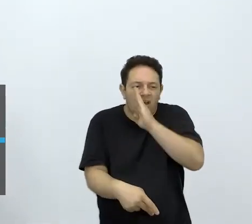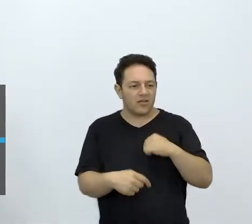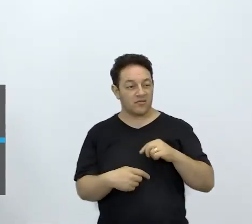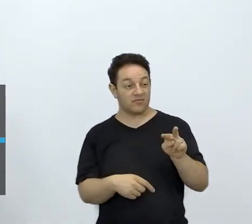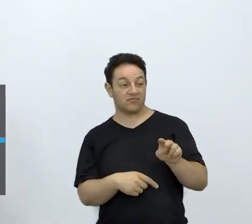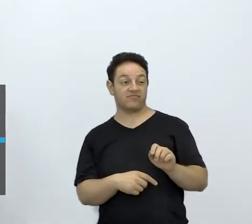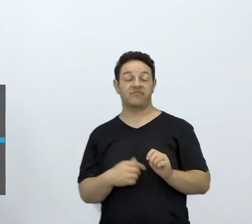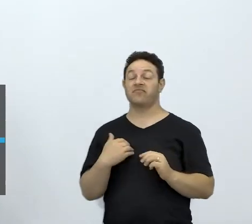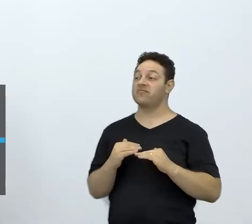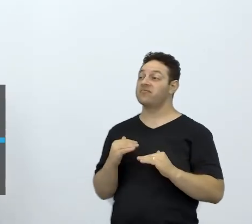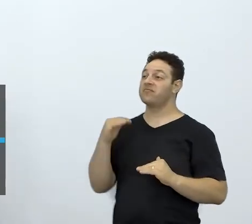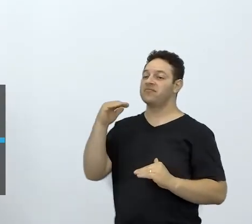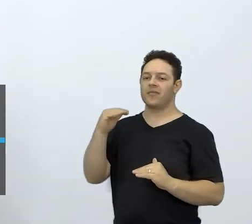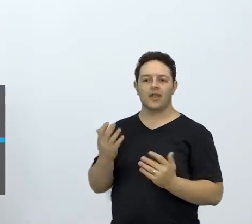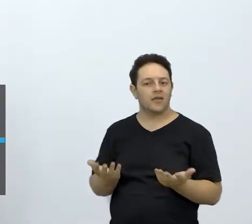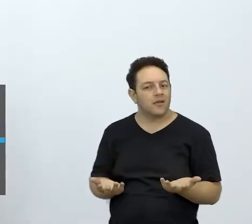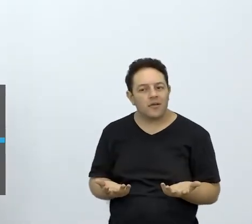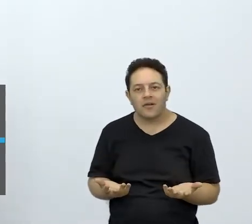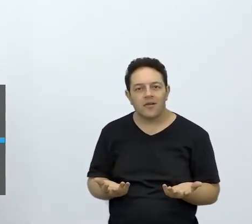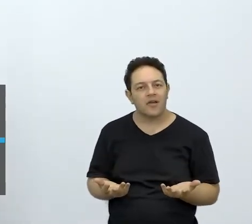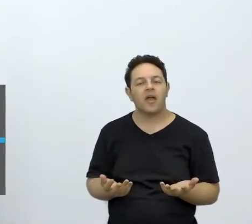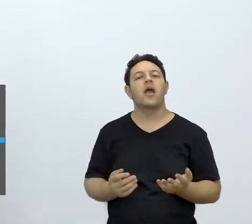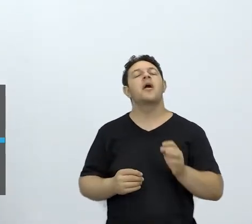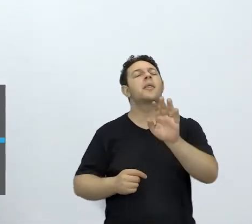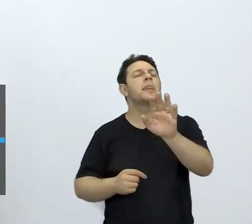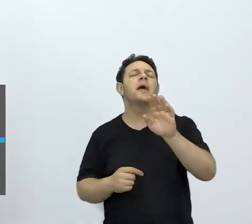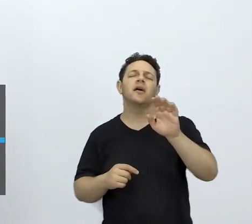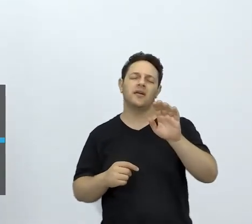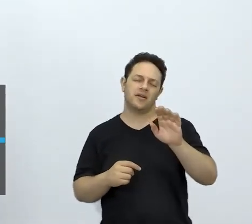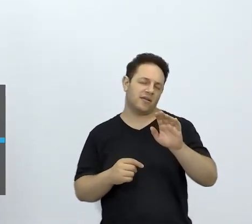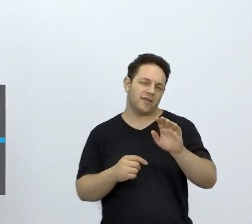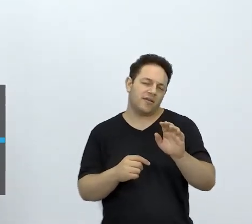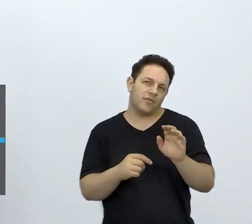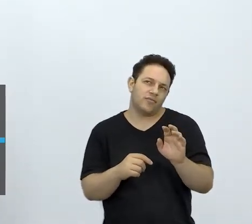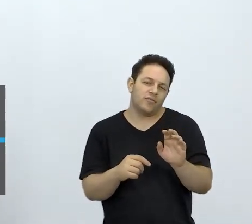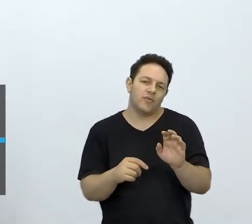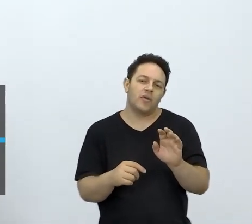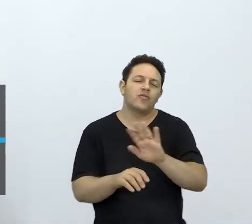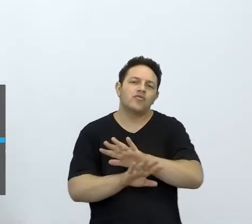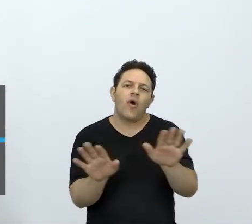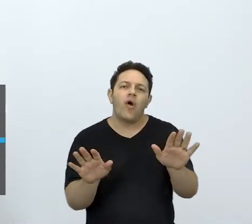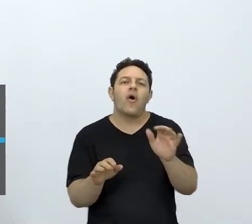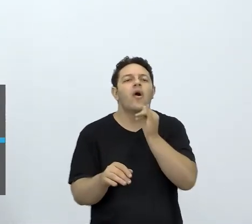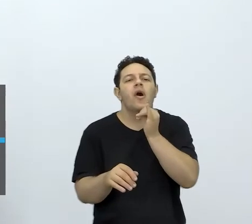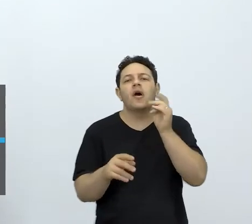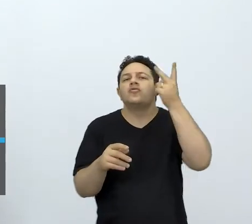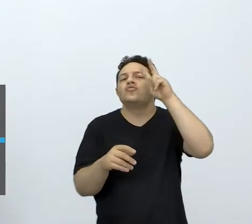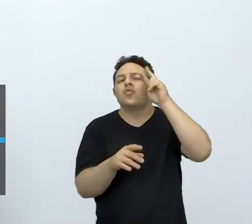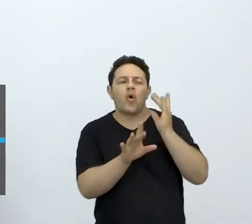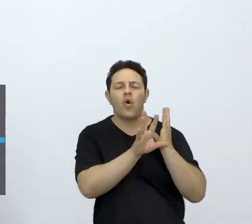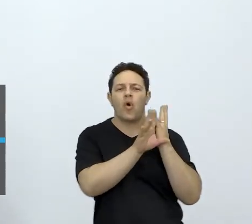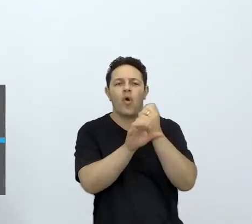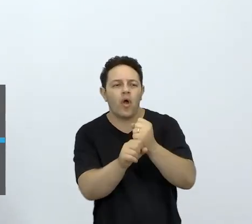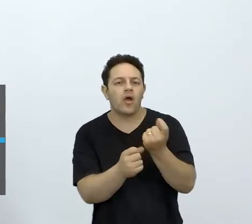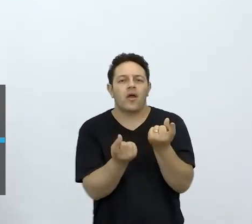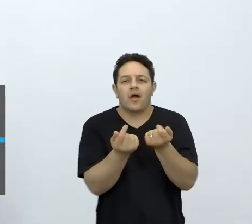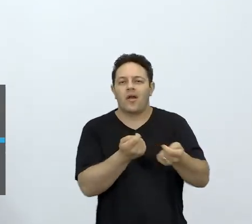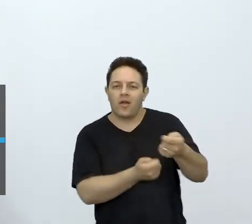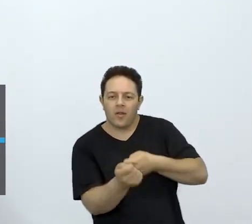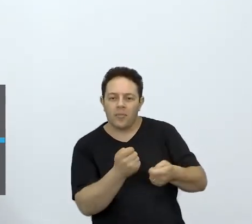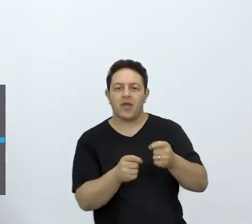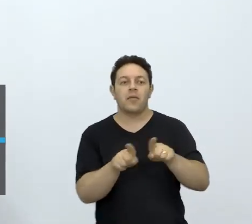país. Mas isso não se refere apenas, né, aos aspectos da história, da economia,